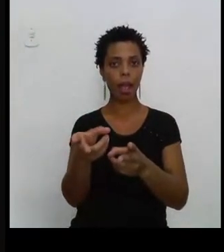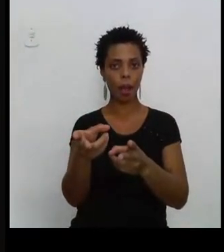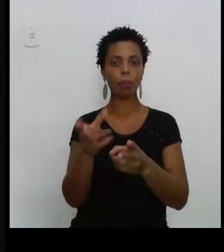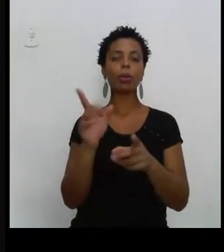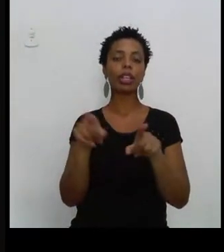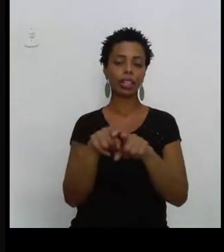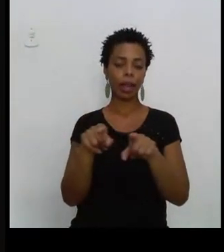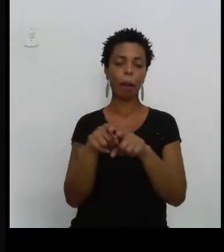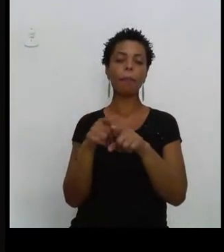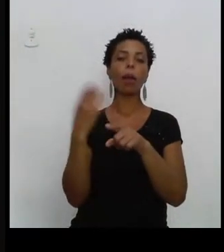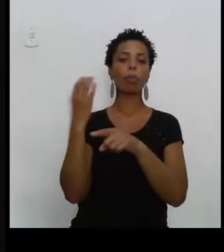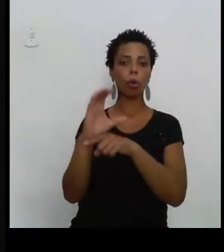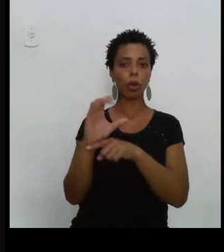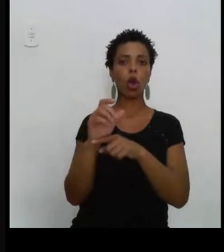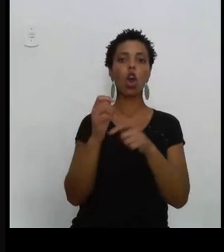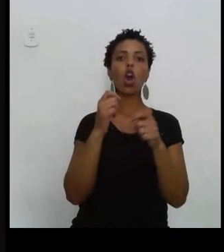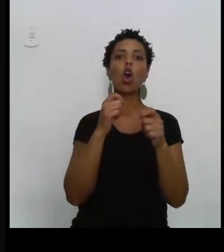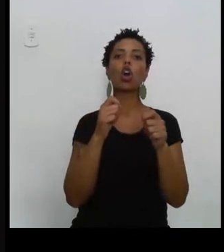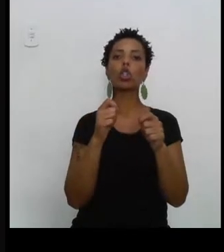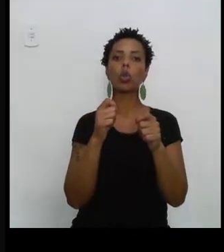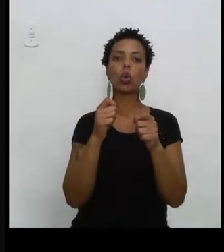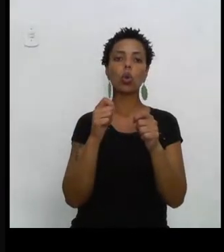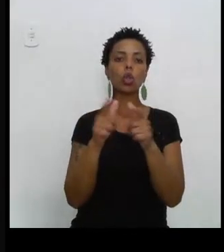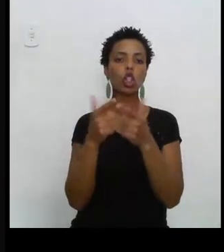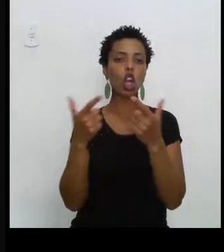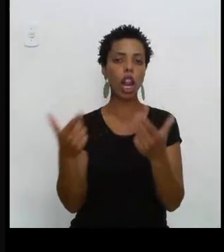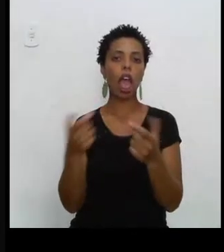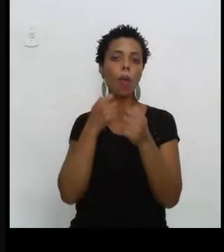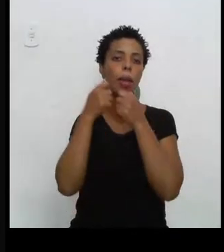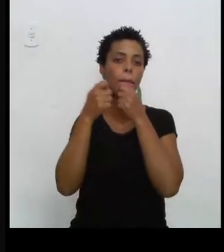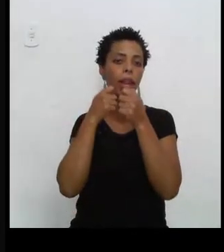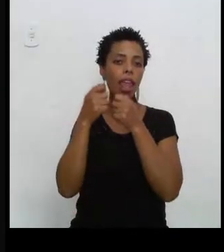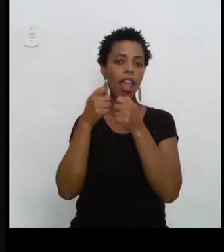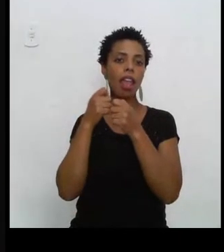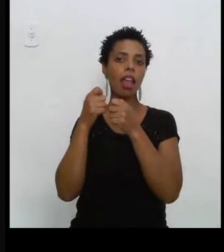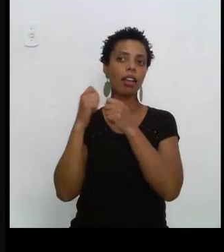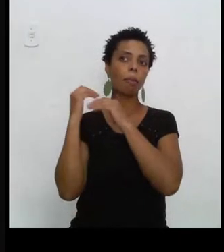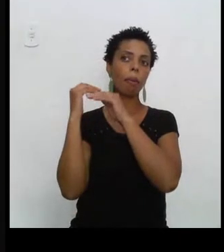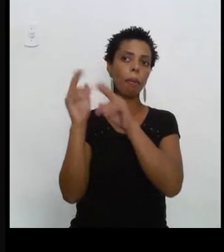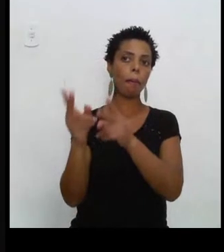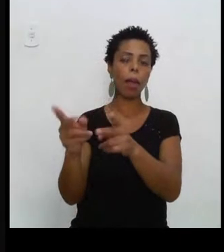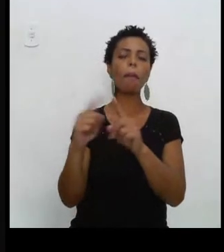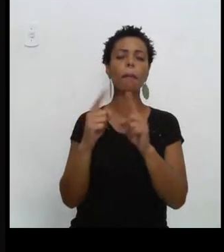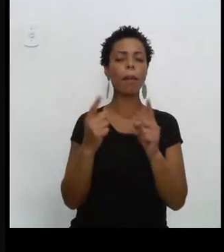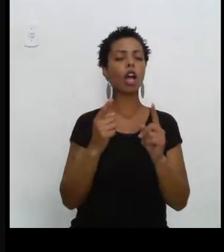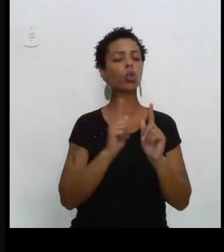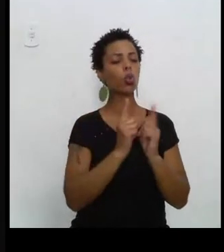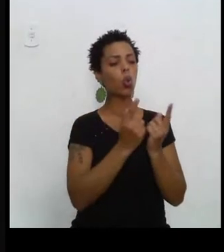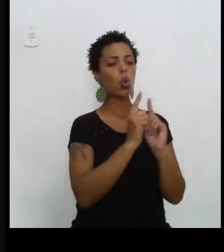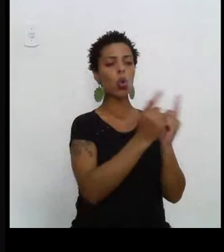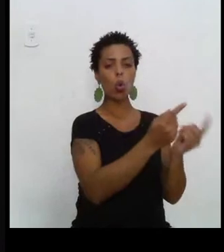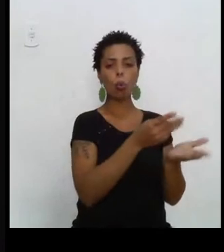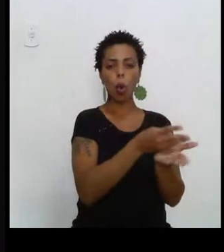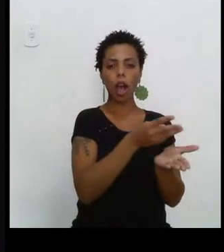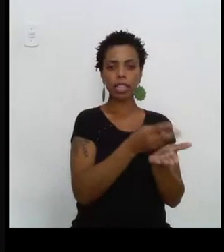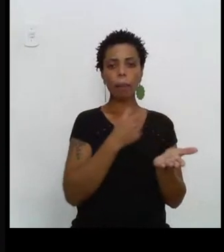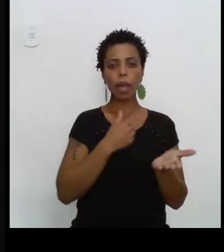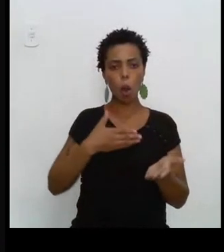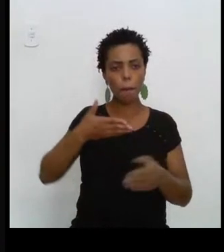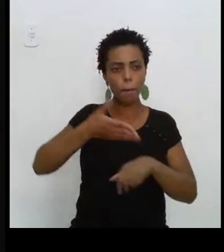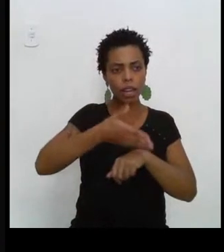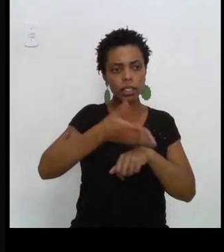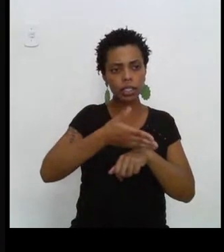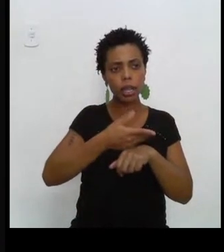com molho grupos de WhatsApp não Marquinhos Eu participo o e pensou em